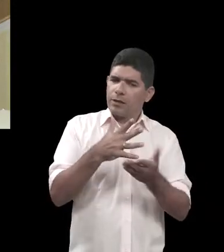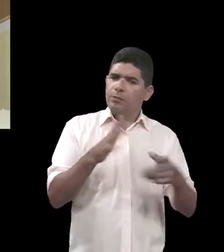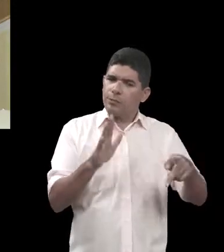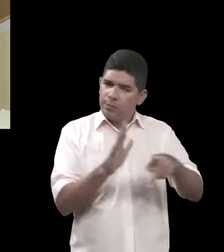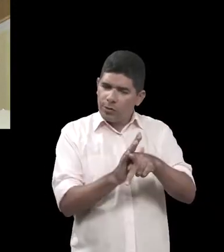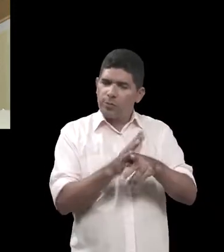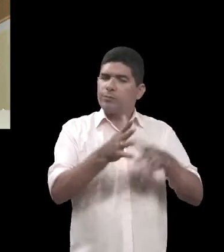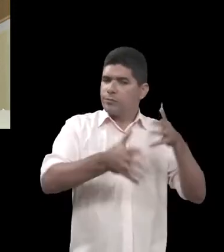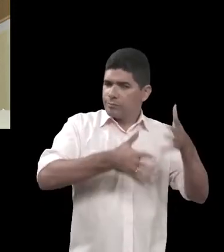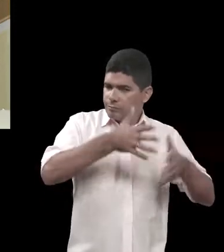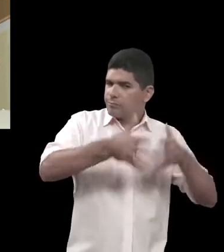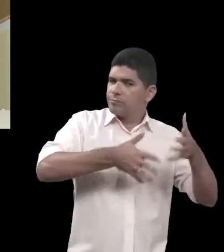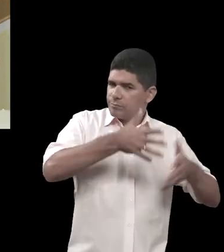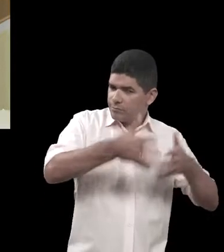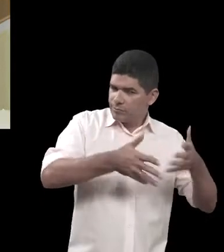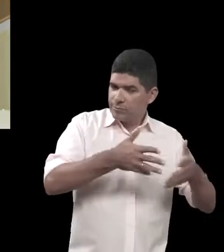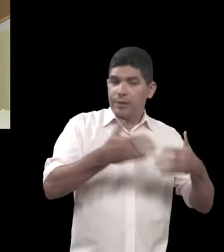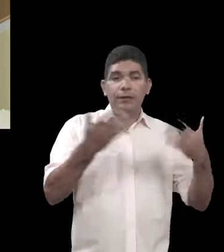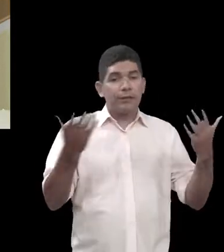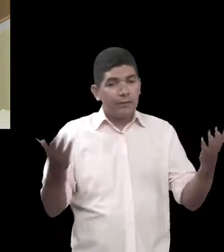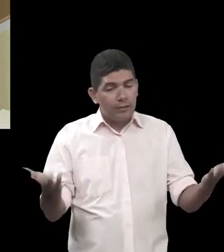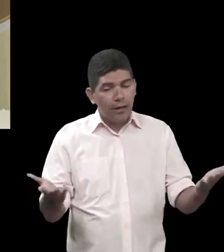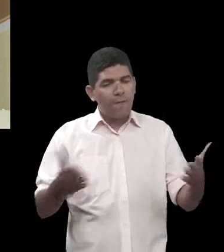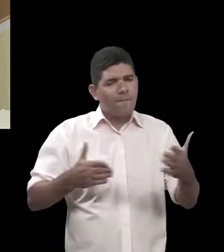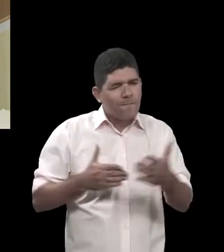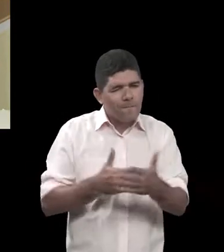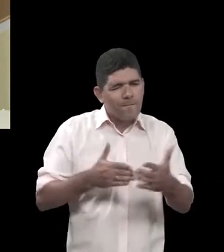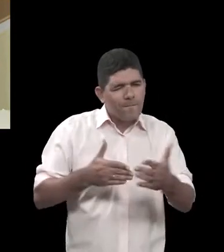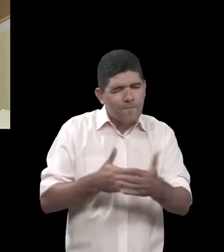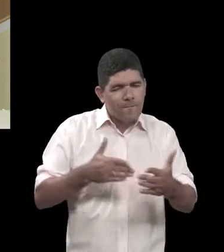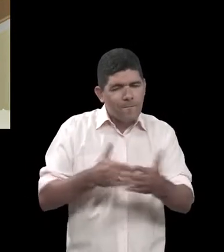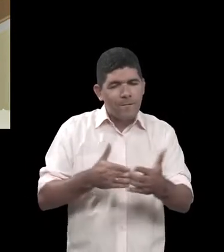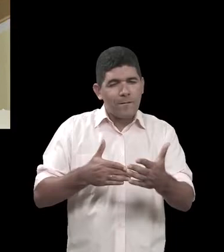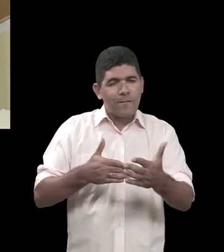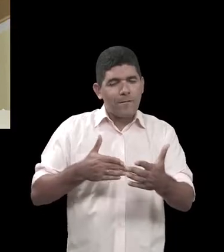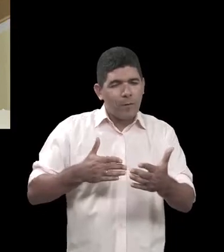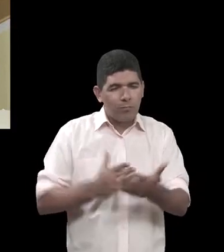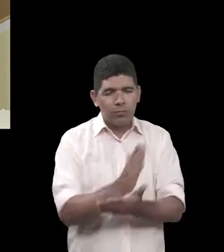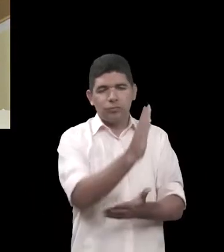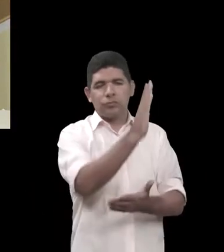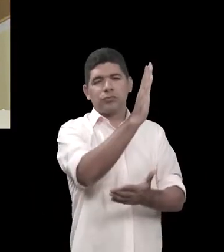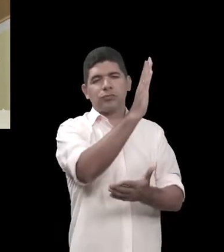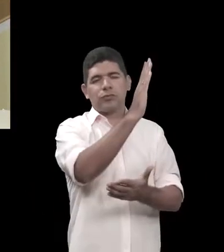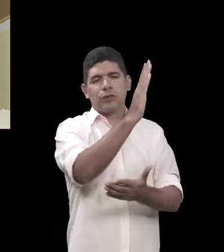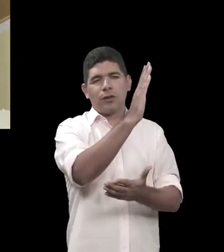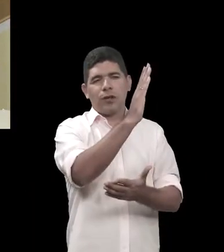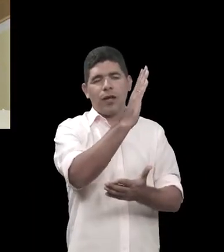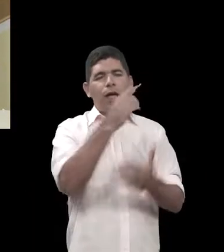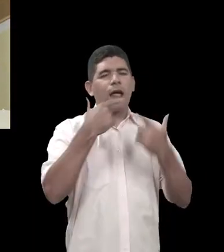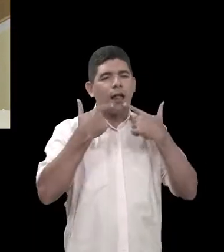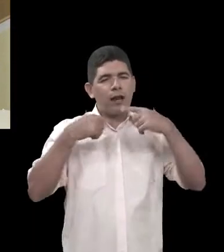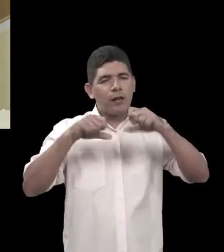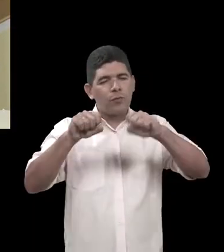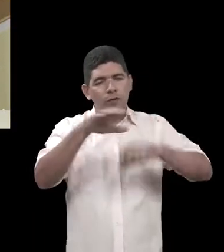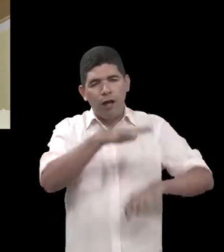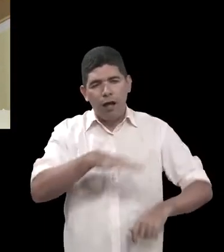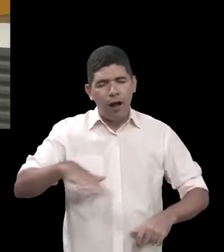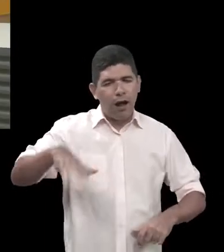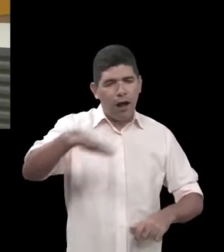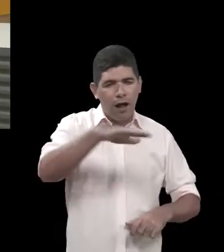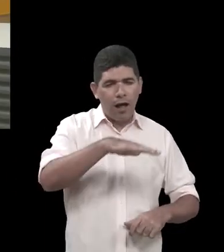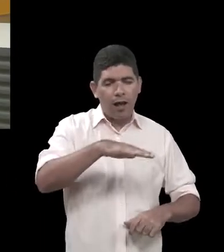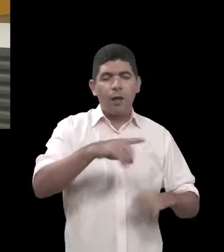aí, isso também promove uma série de quebra de paradigmas dentro da própria linguística, porque um dos critérios para você dizer que